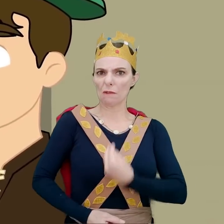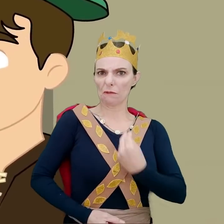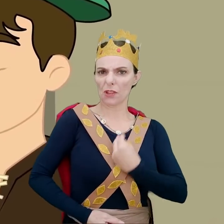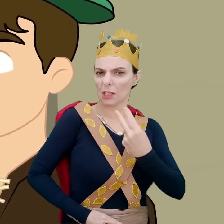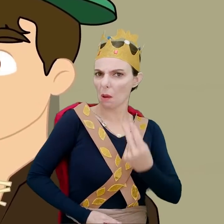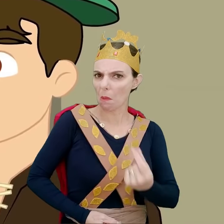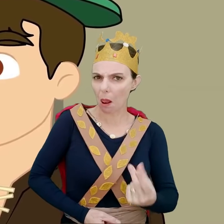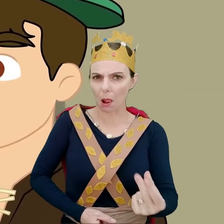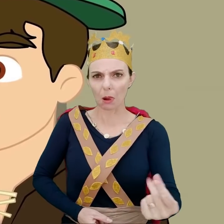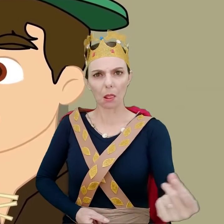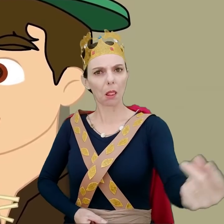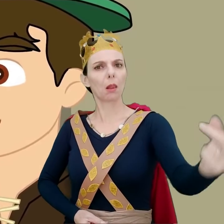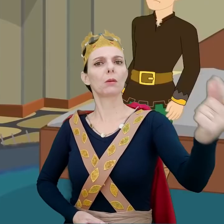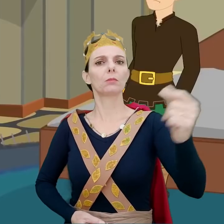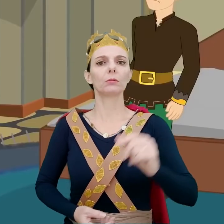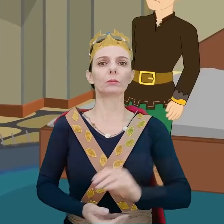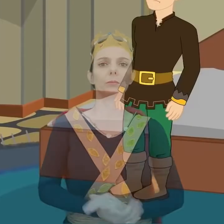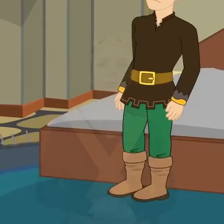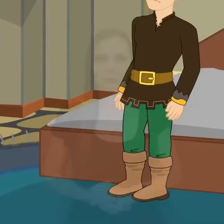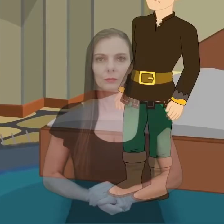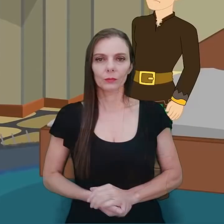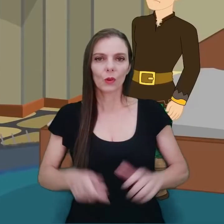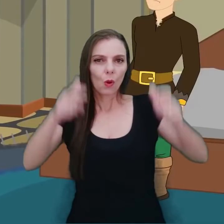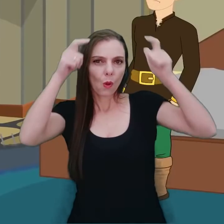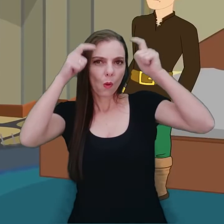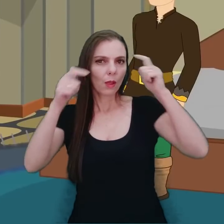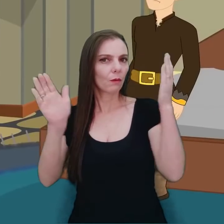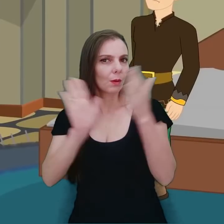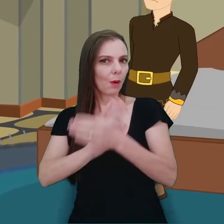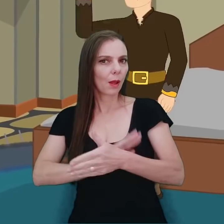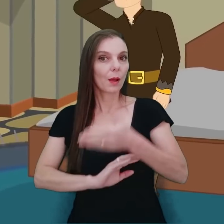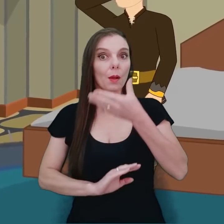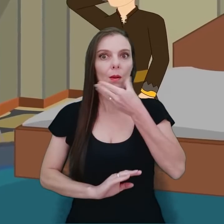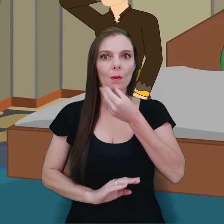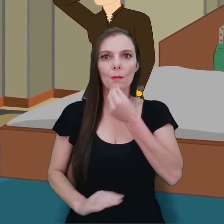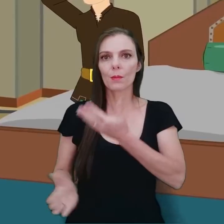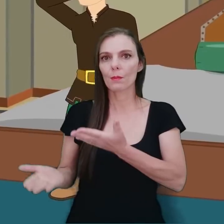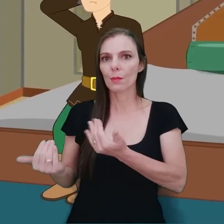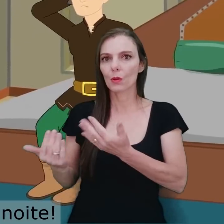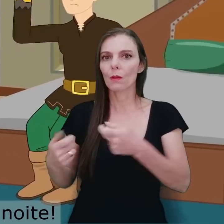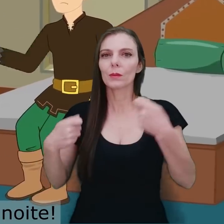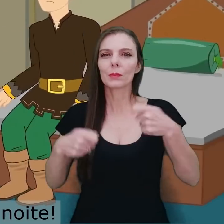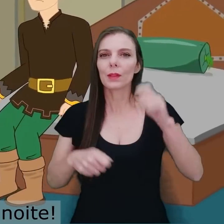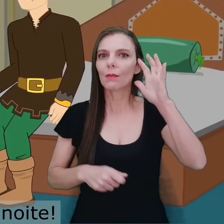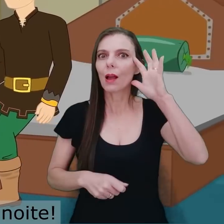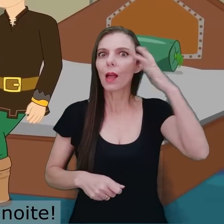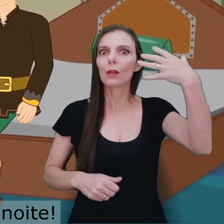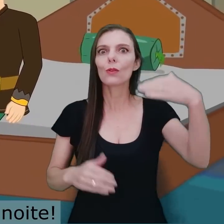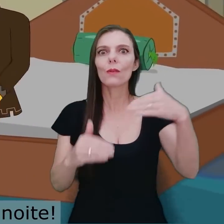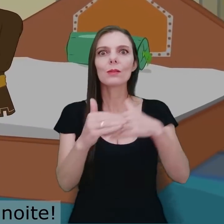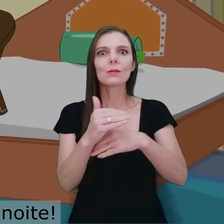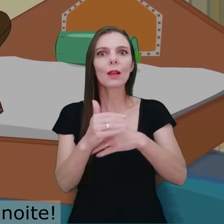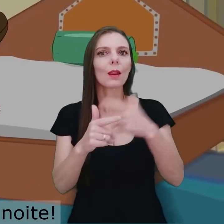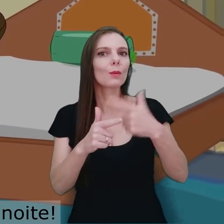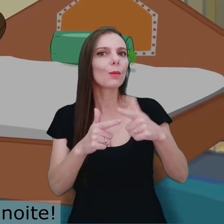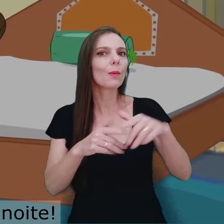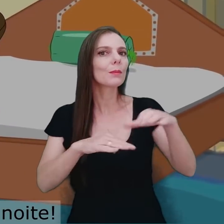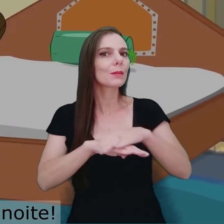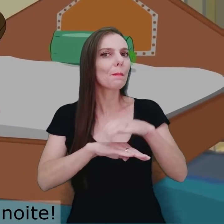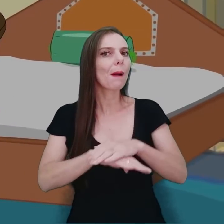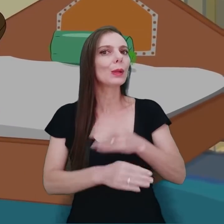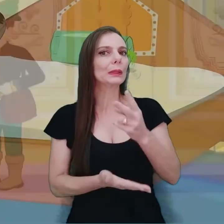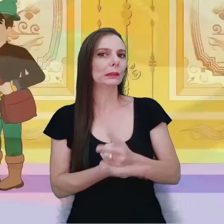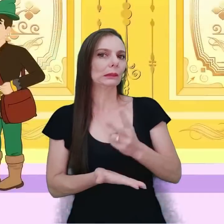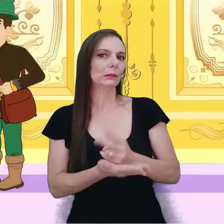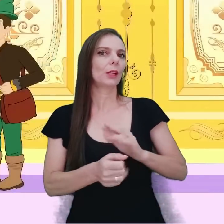para o resto de sua vida. O rei foi embora e o jovem então teria que resolver o mistério naquela